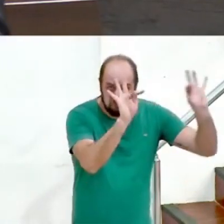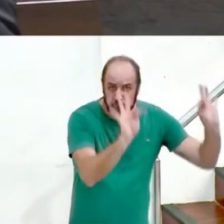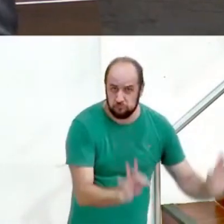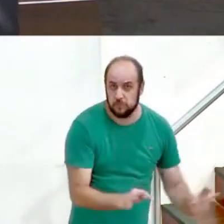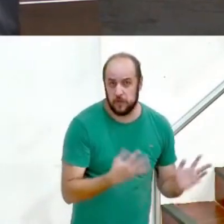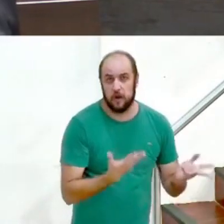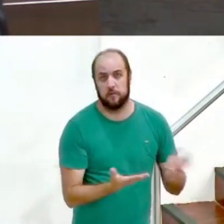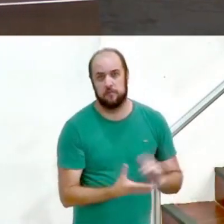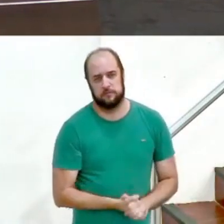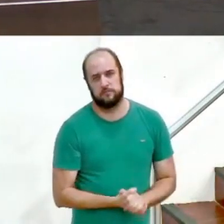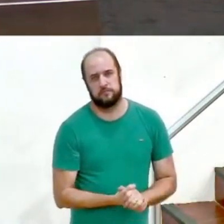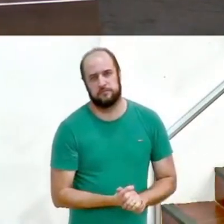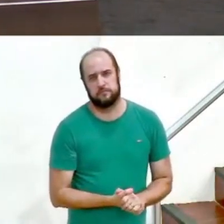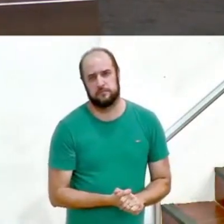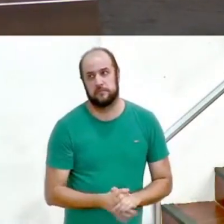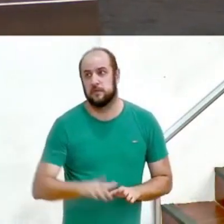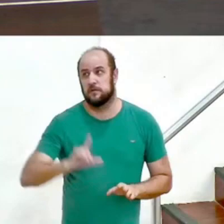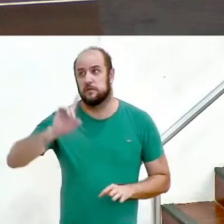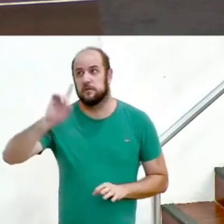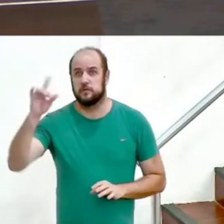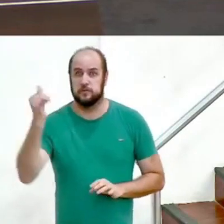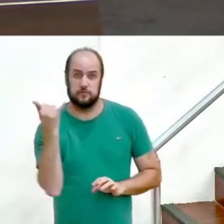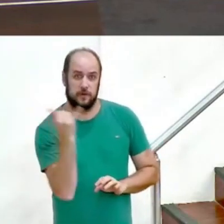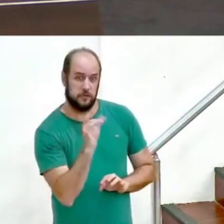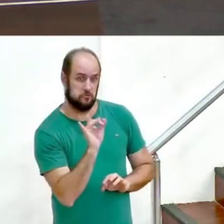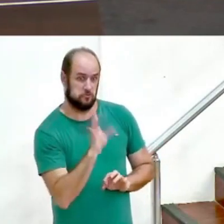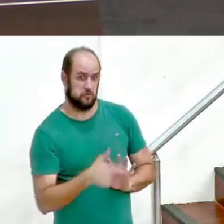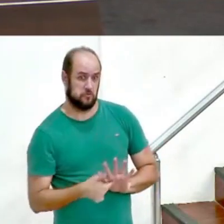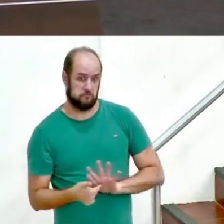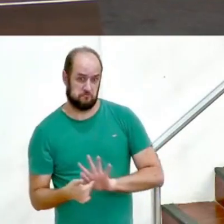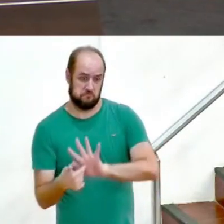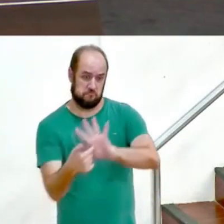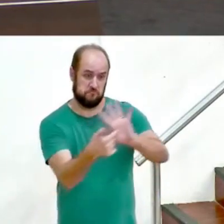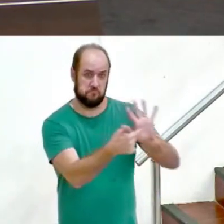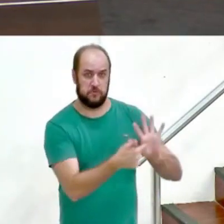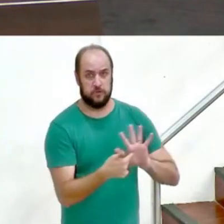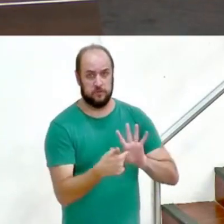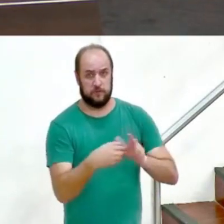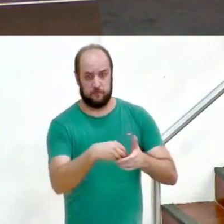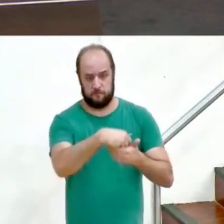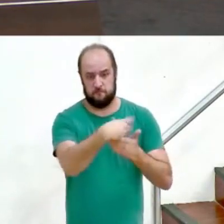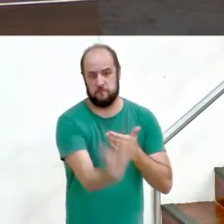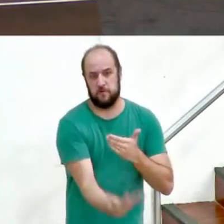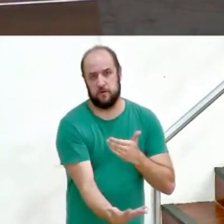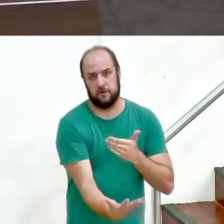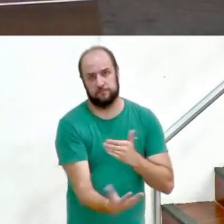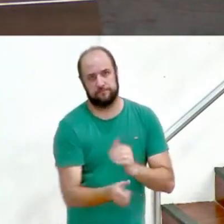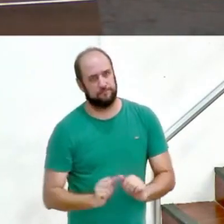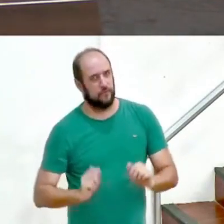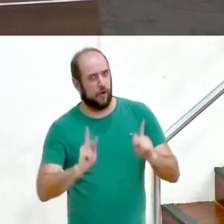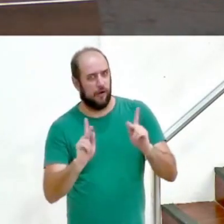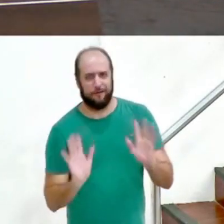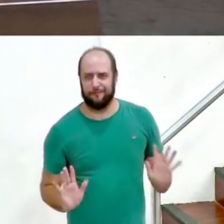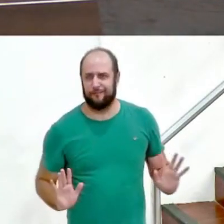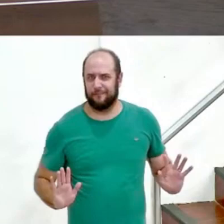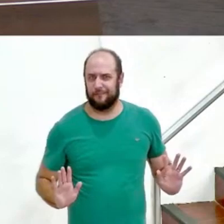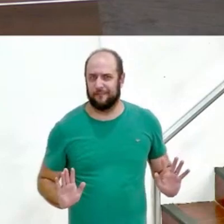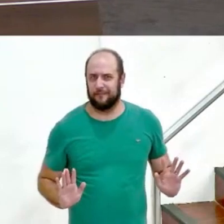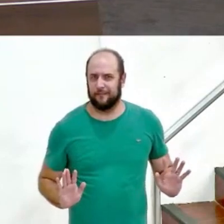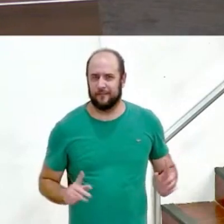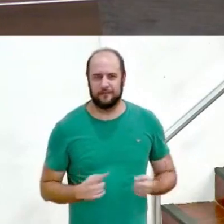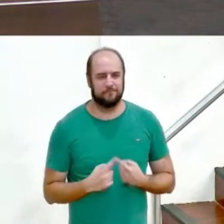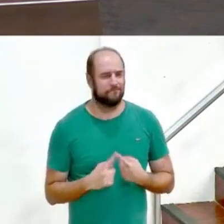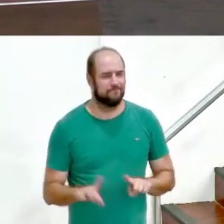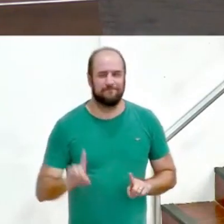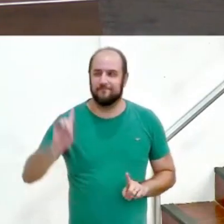E se Deus visse somente o exterior, tudo estaria bem, não é verdade? Mas